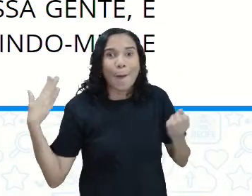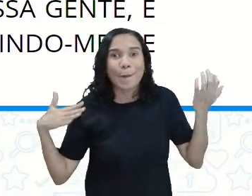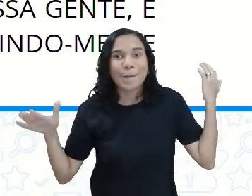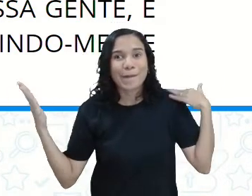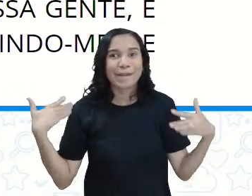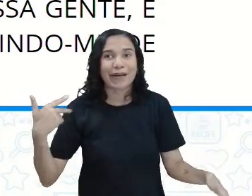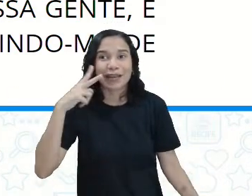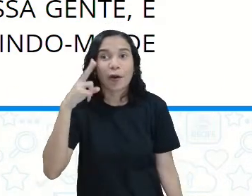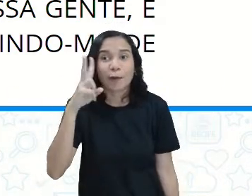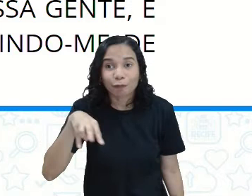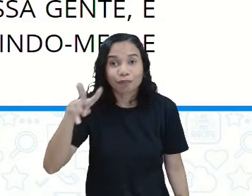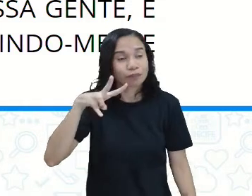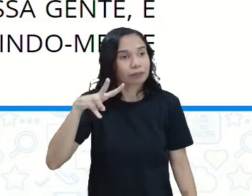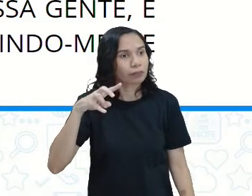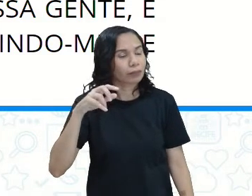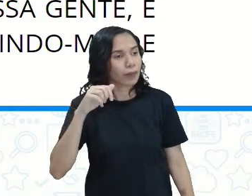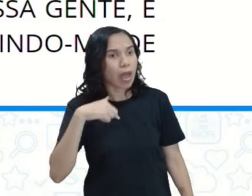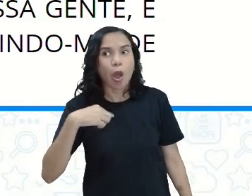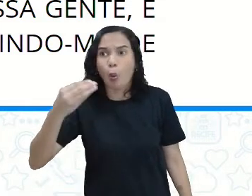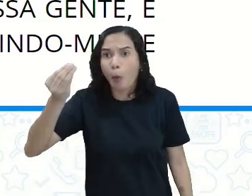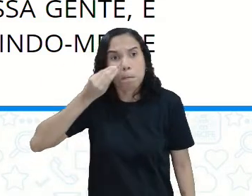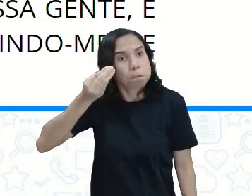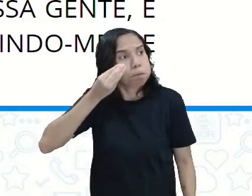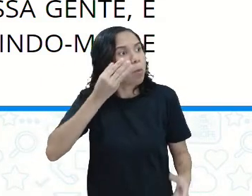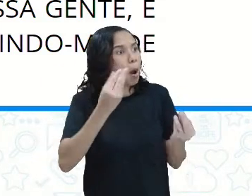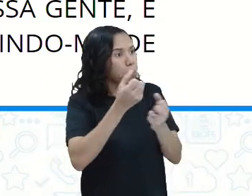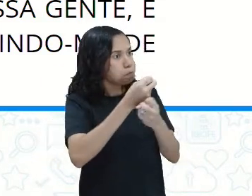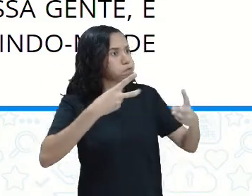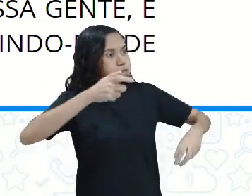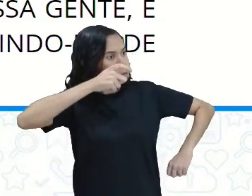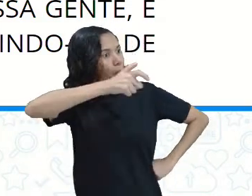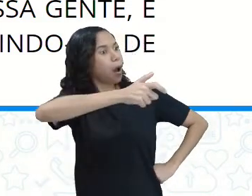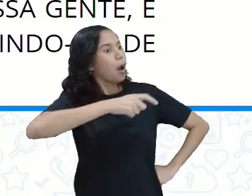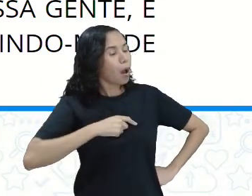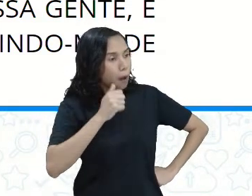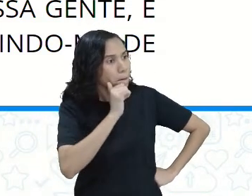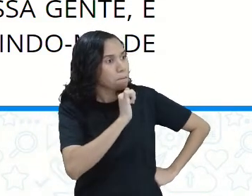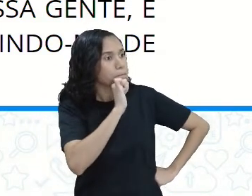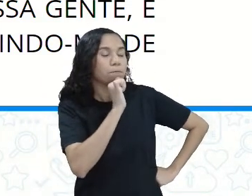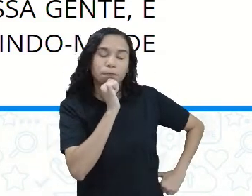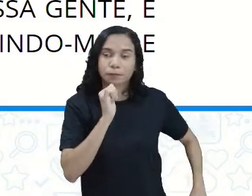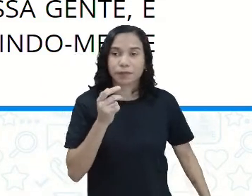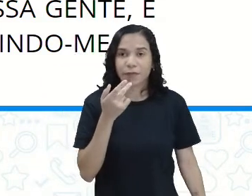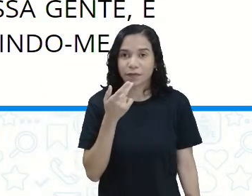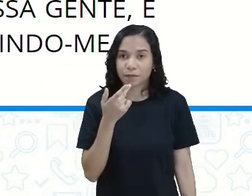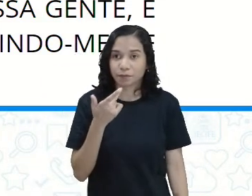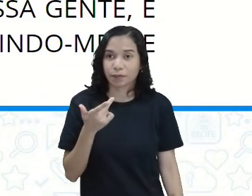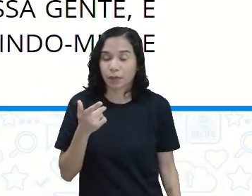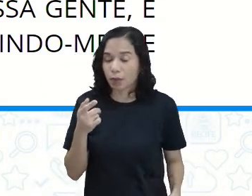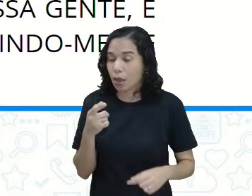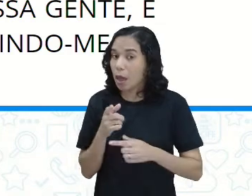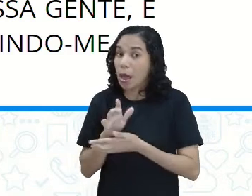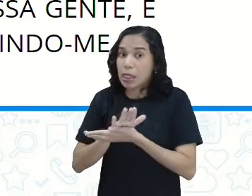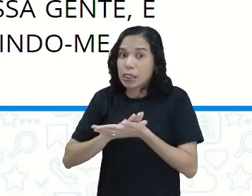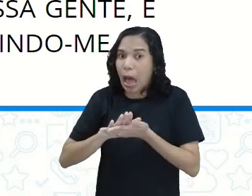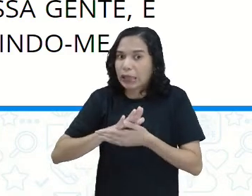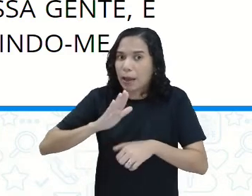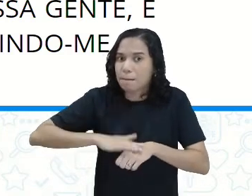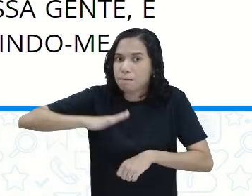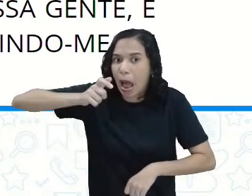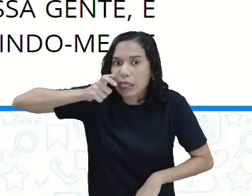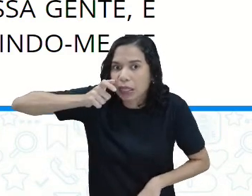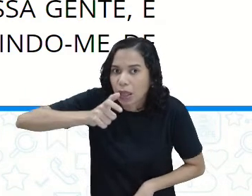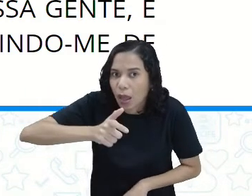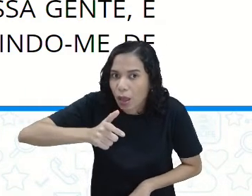passeio. Observei muita coisa interessante, mamãe, disse ele. Mas nada me